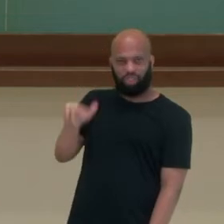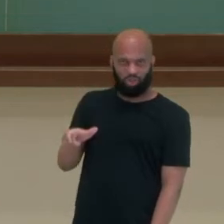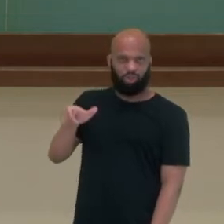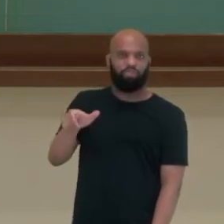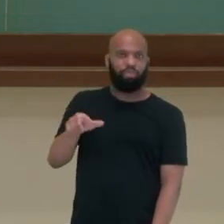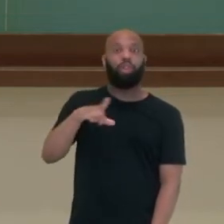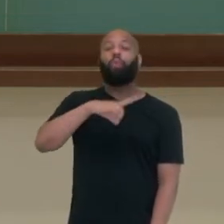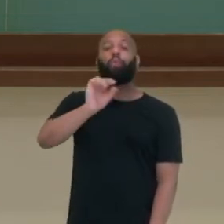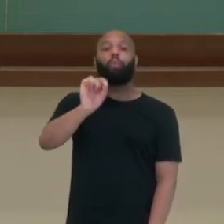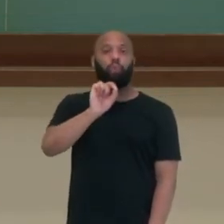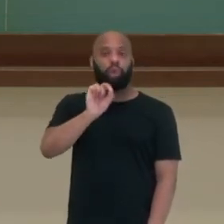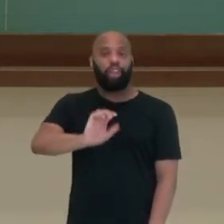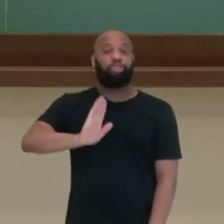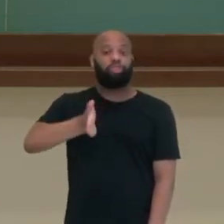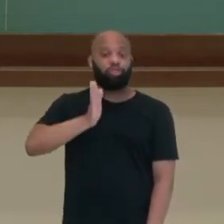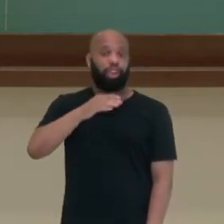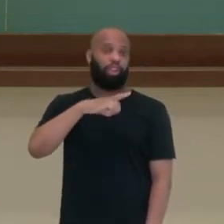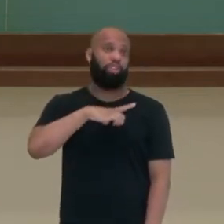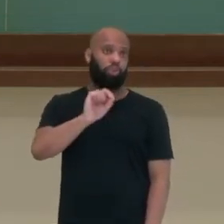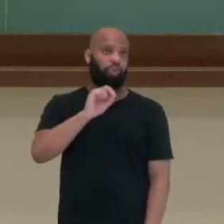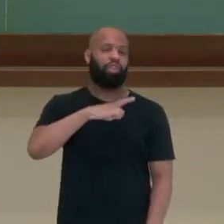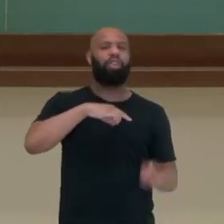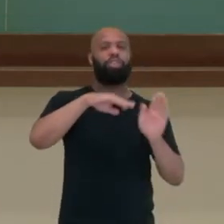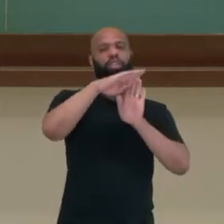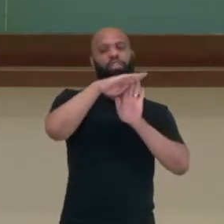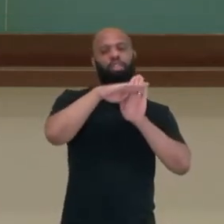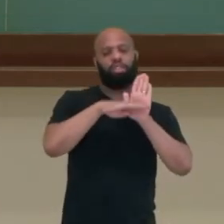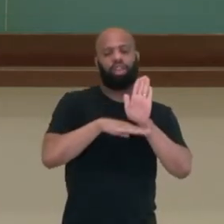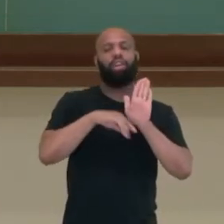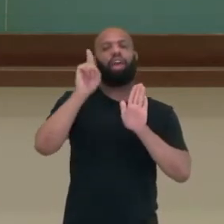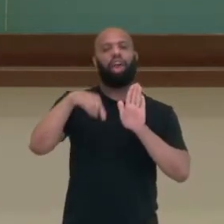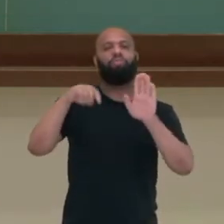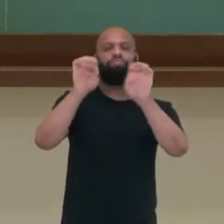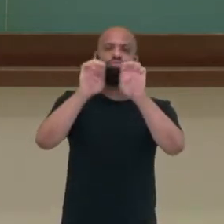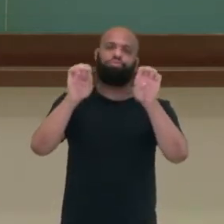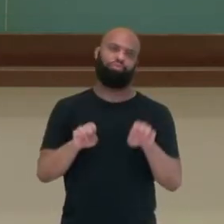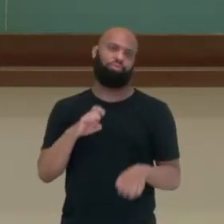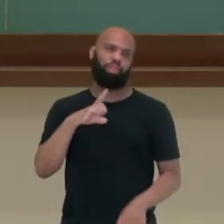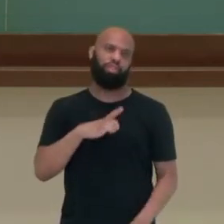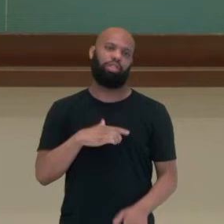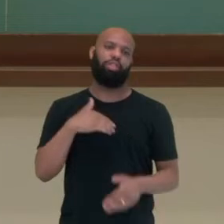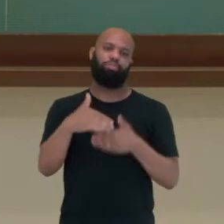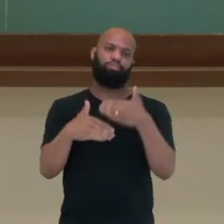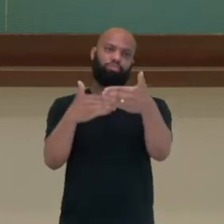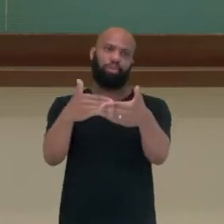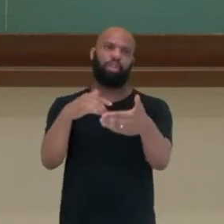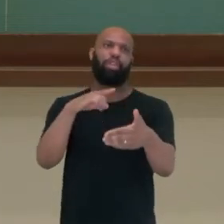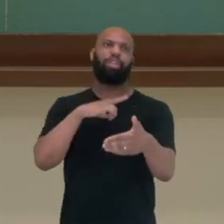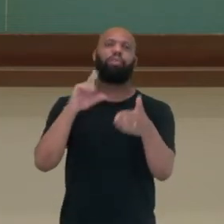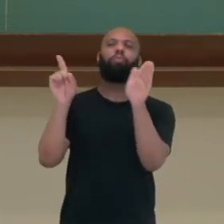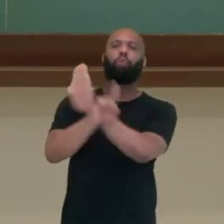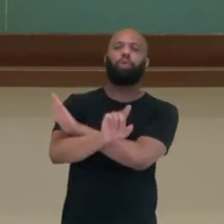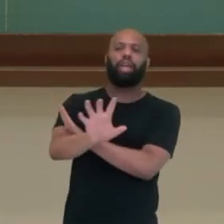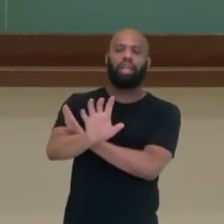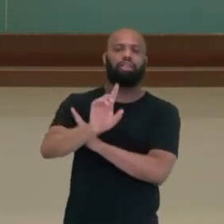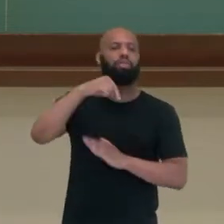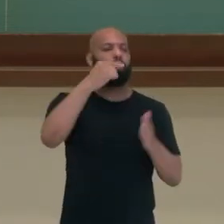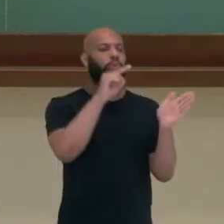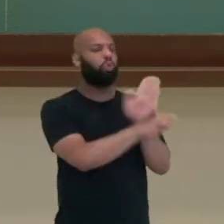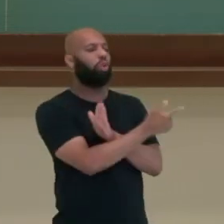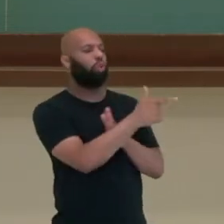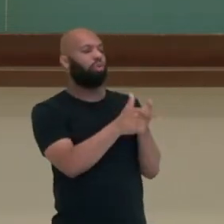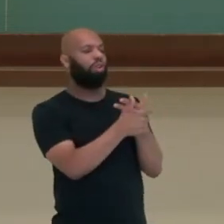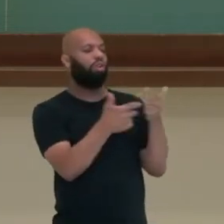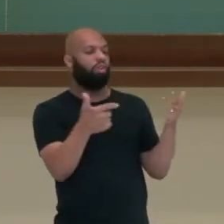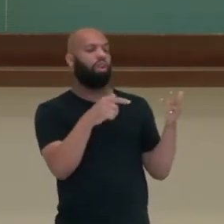entrevistadora ou o entrevistador, ele já tinha um roteiro, uma estrutura uma sequência. Primeiro eu vou perguntar isso, depois vou para aquilo, daí